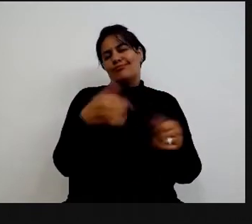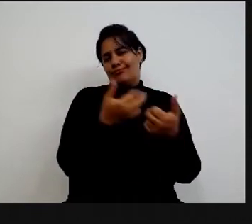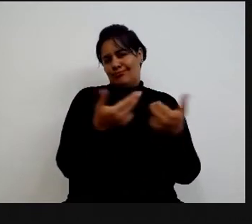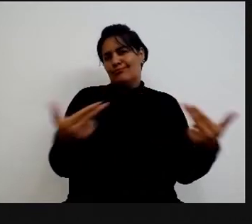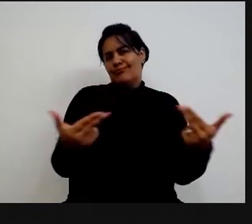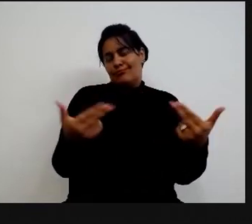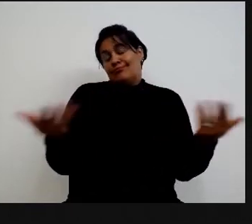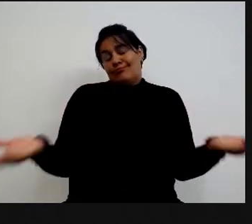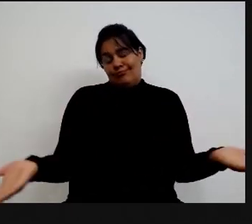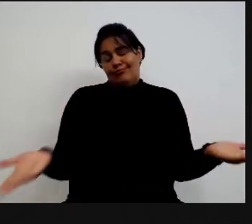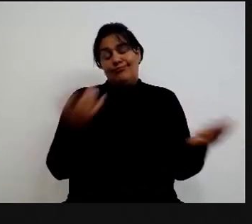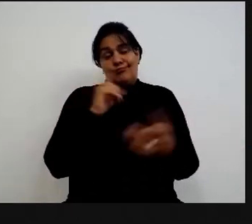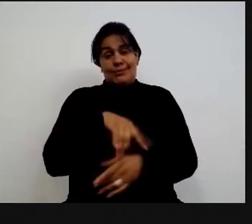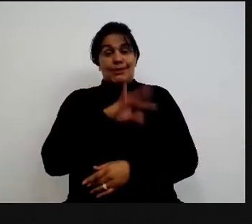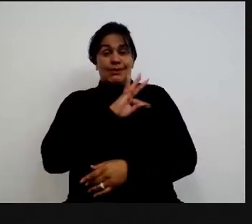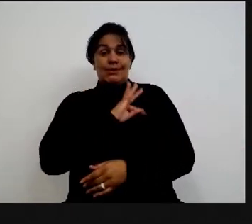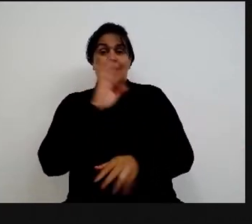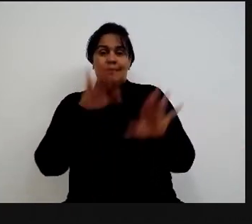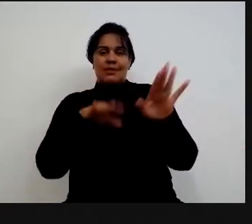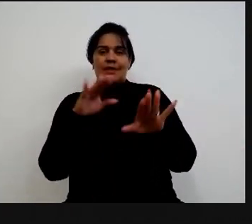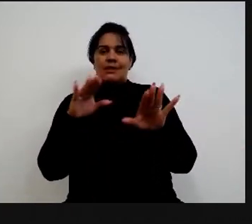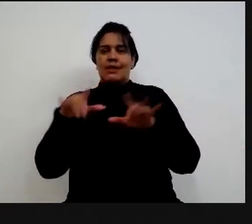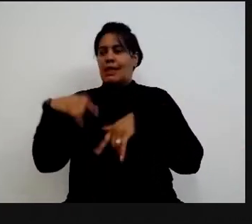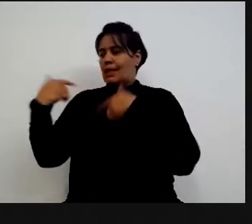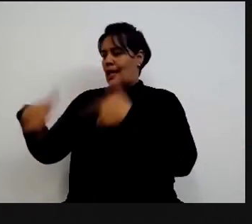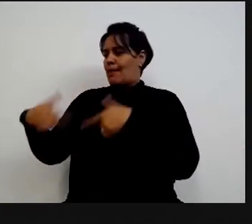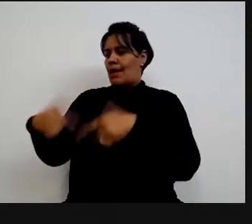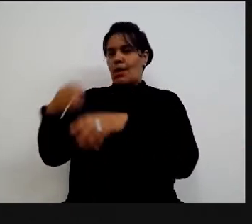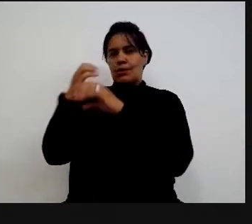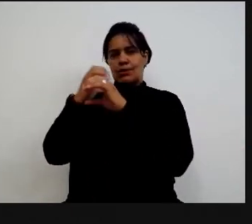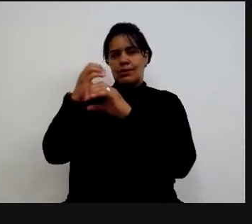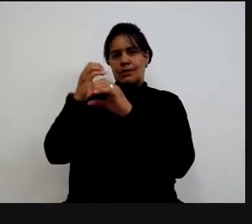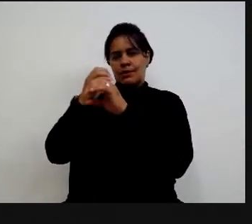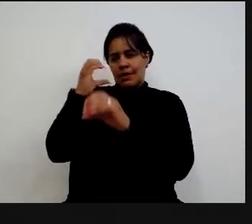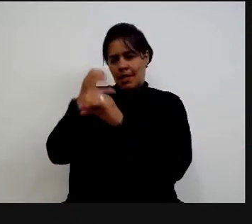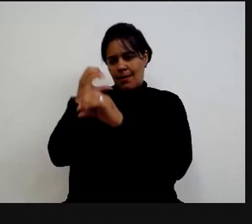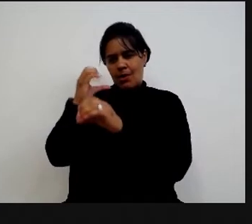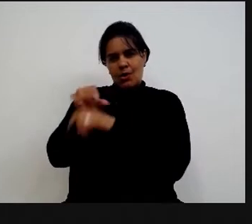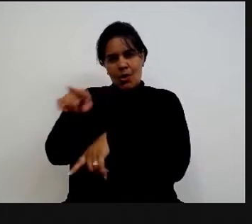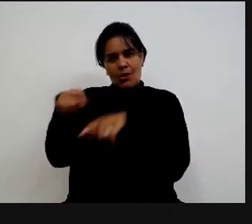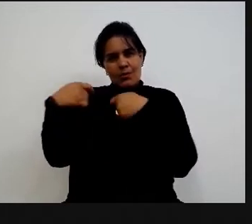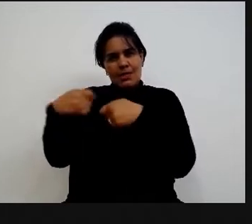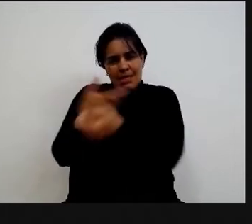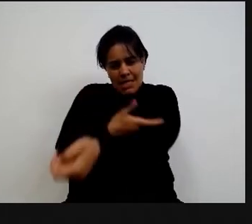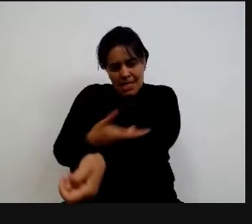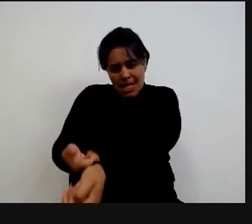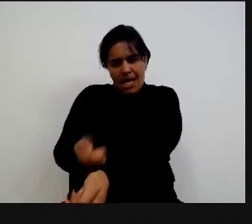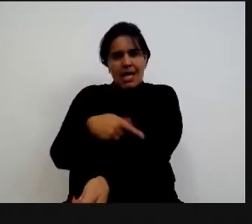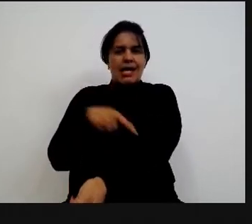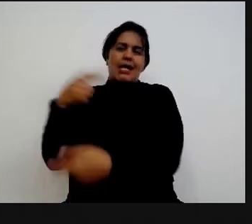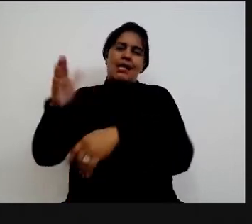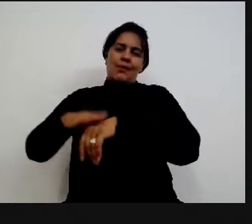bom técnico de laboratório, por exemplo, ele trabalhou com pesquisa de sangue a vida inteira. Minha filha